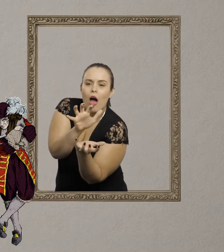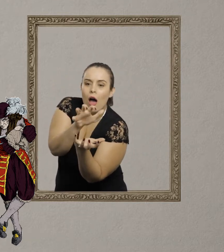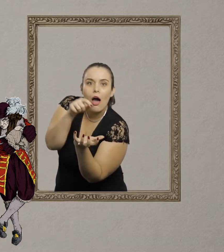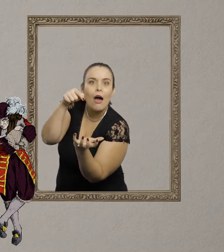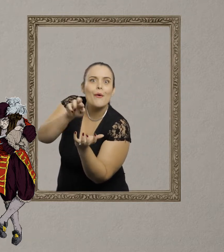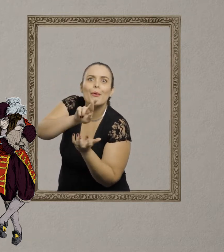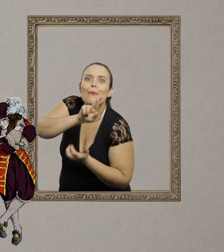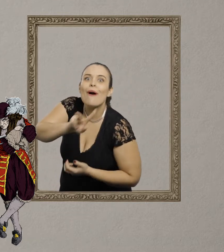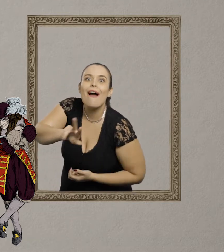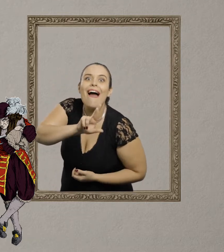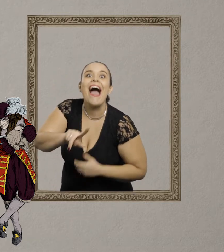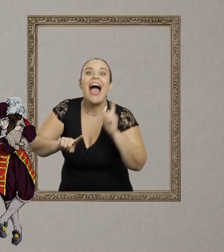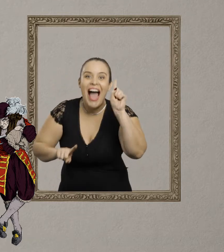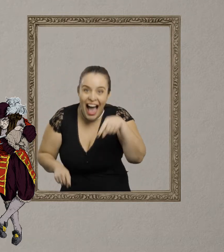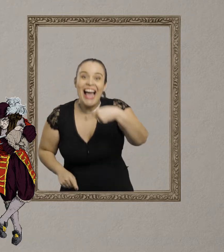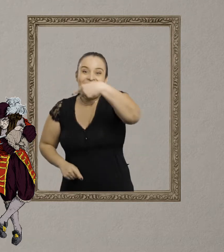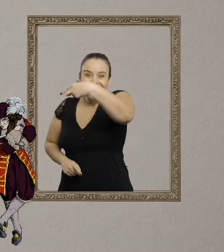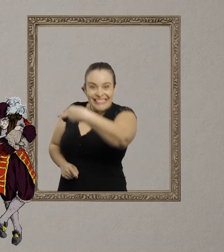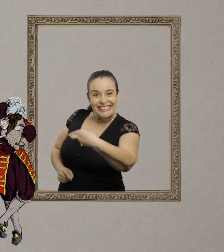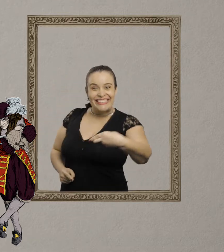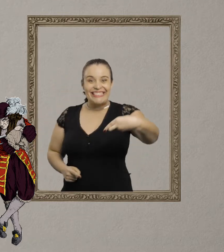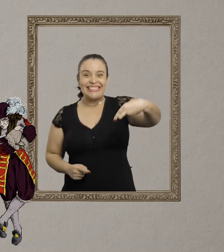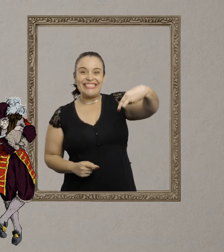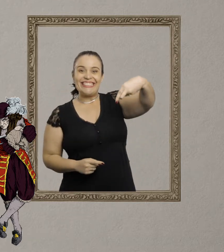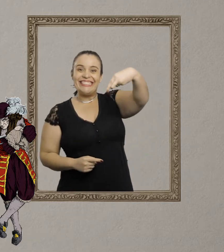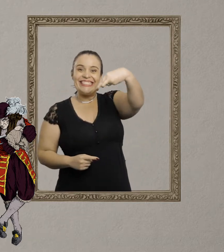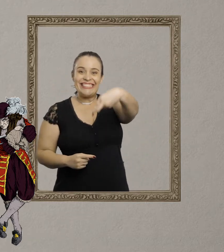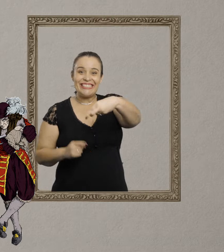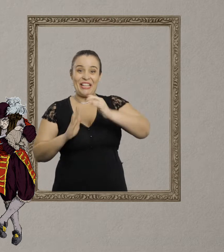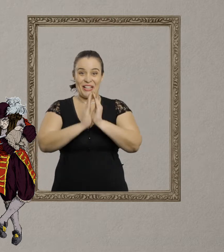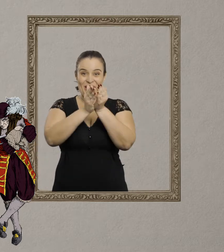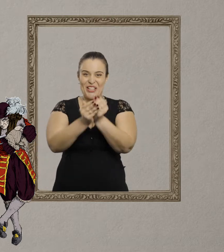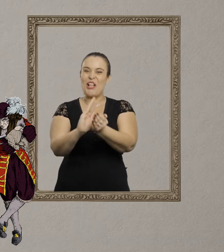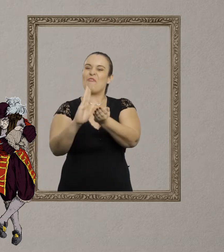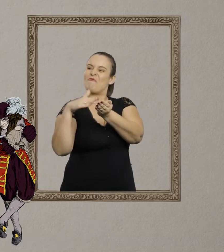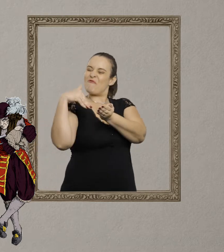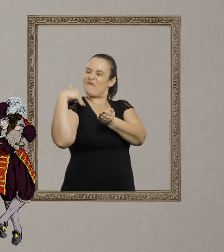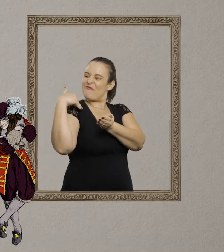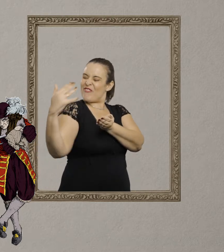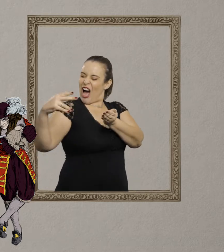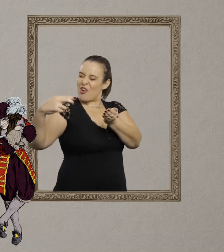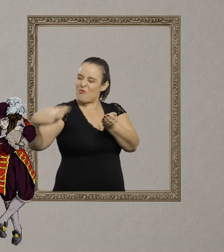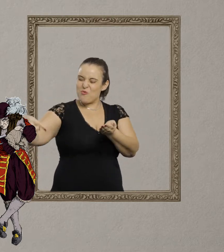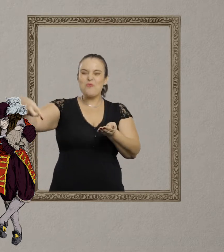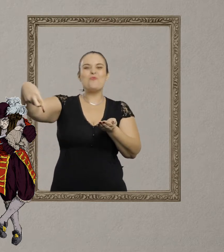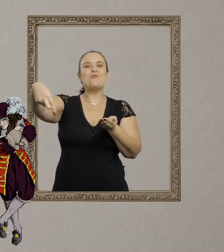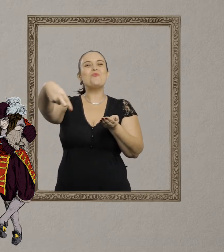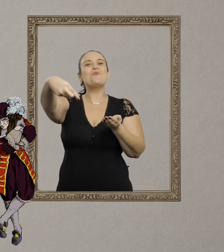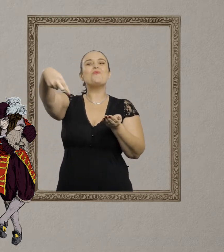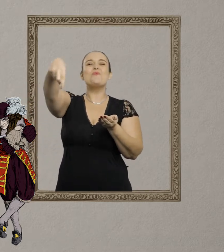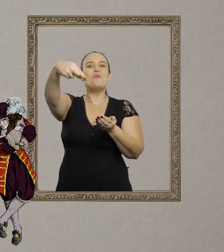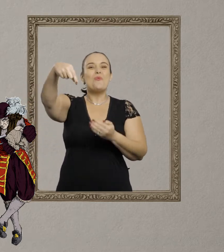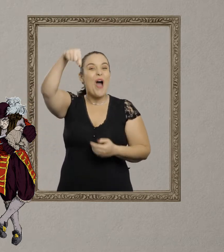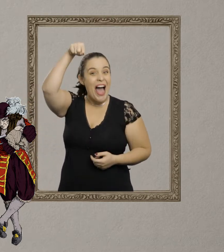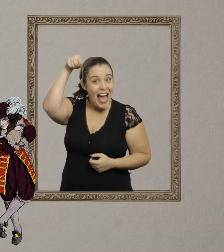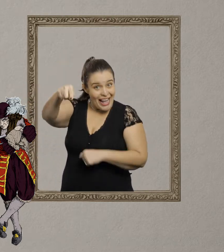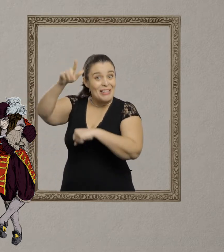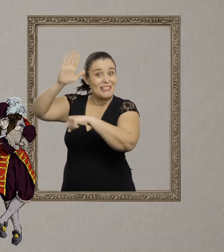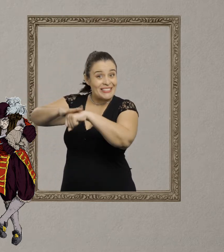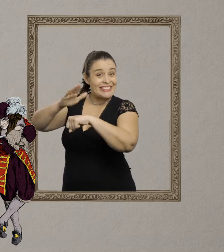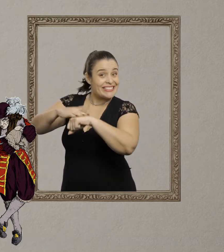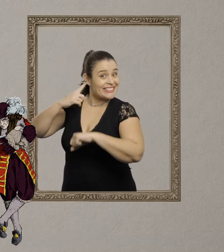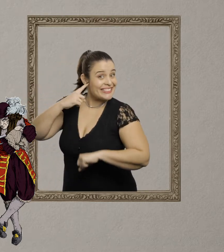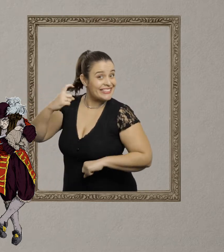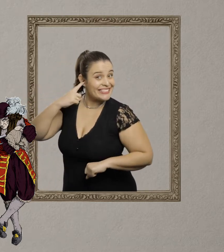lhe salvar. Era Peter Pan, que estava do lado de fora do navio pirata. Era Peter Pan que estava fazendo